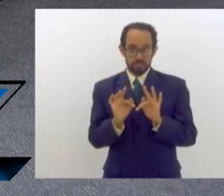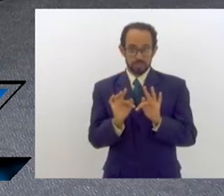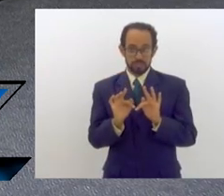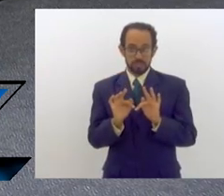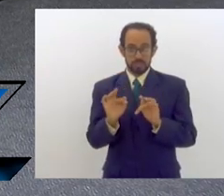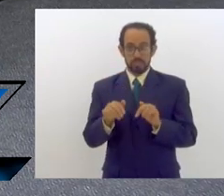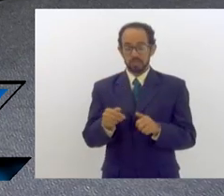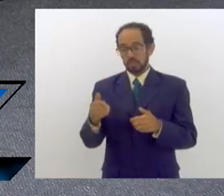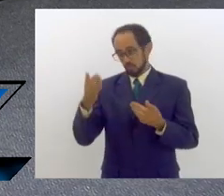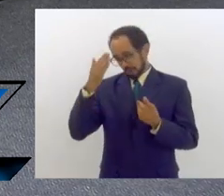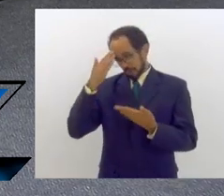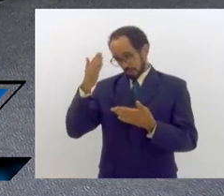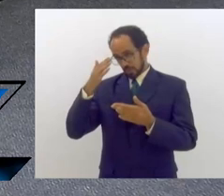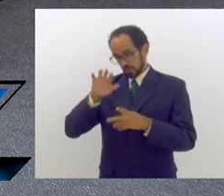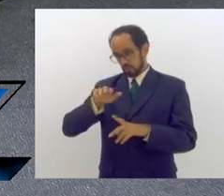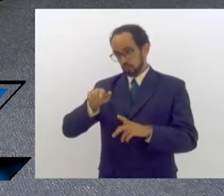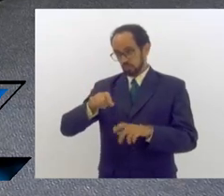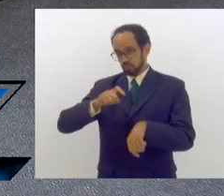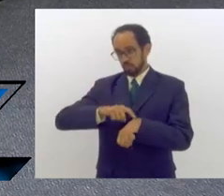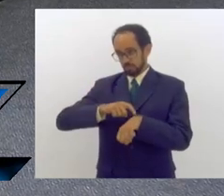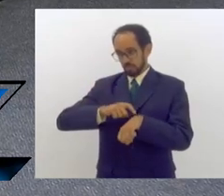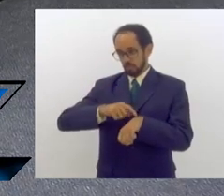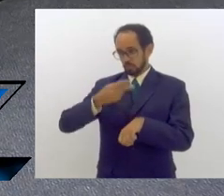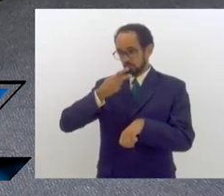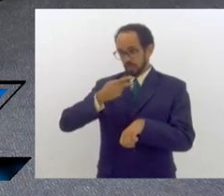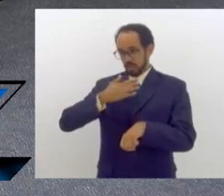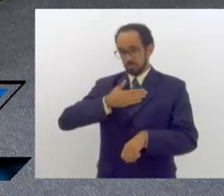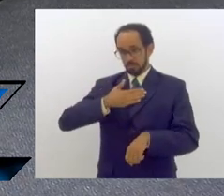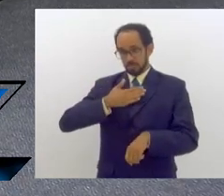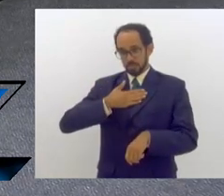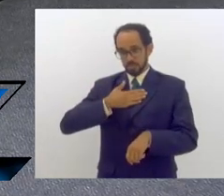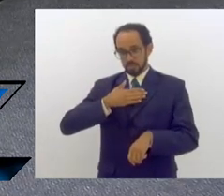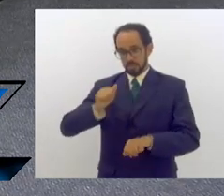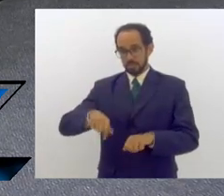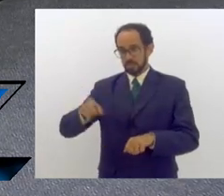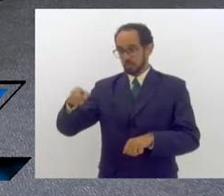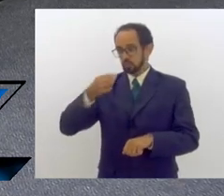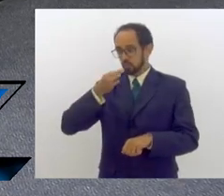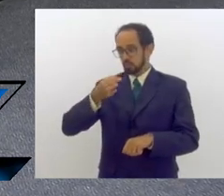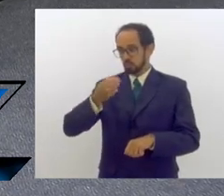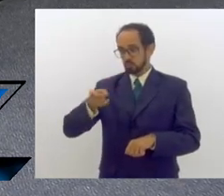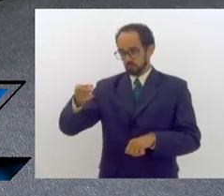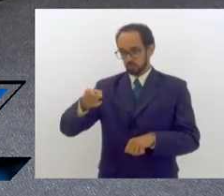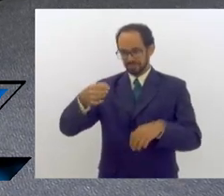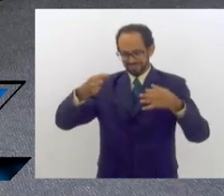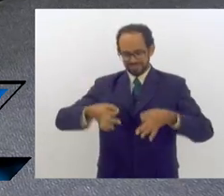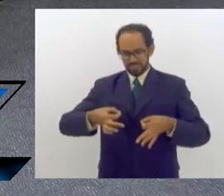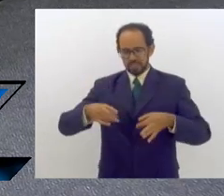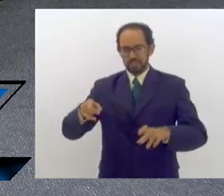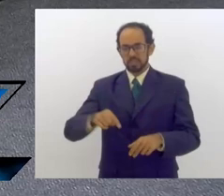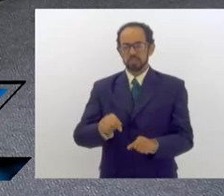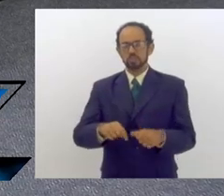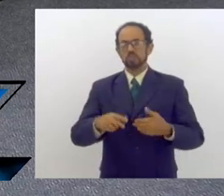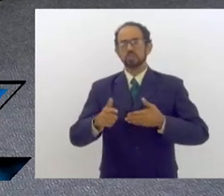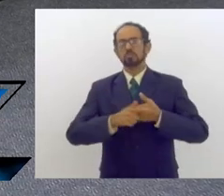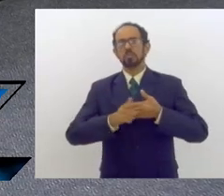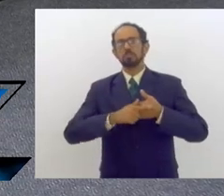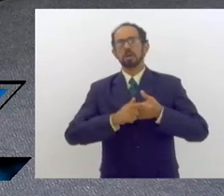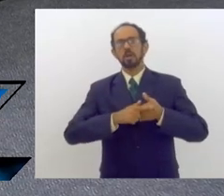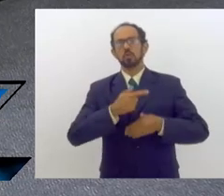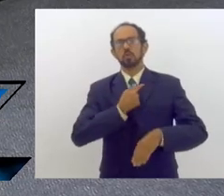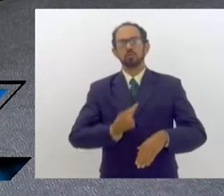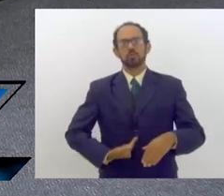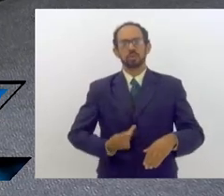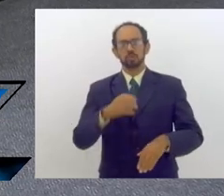pela parte e na sua crítica muito contundente muito sertiva sobre o papel do Governo do Estado